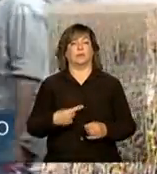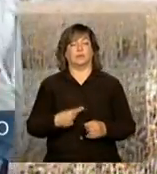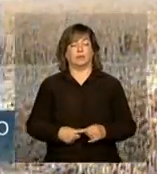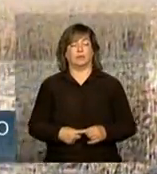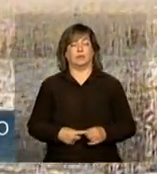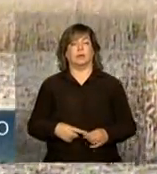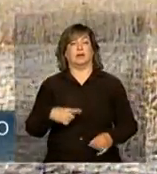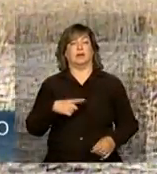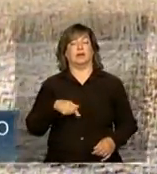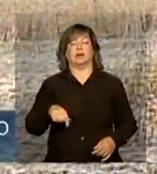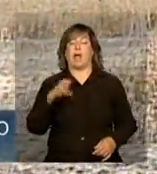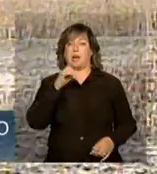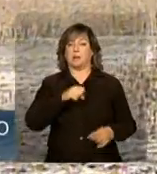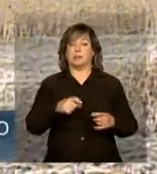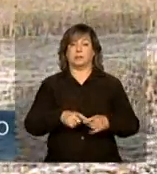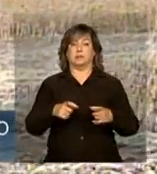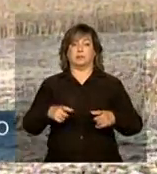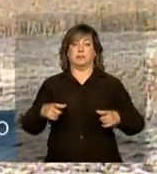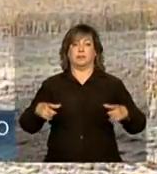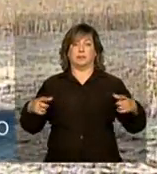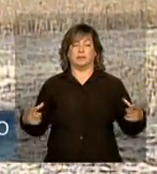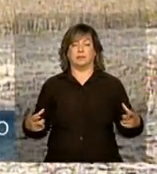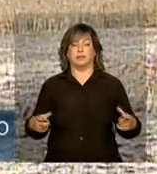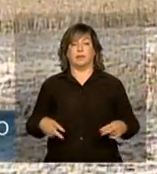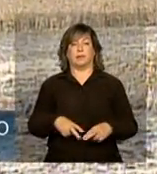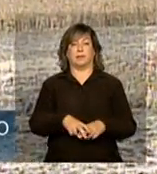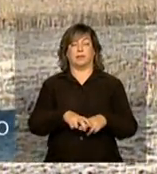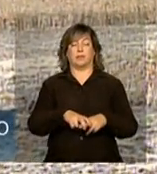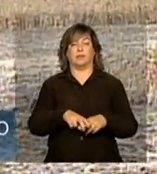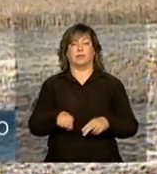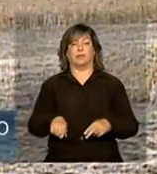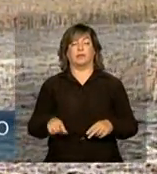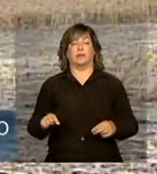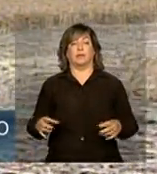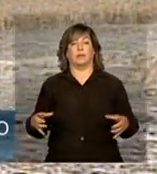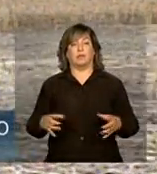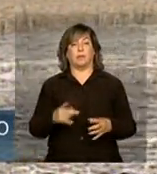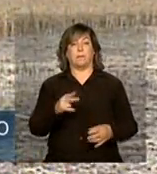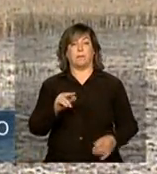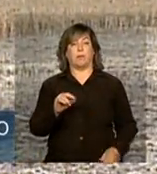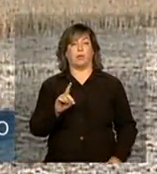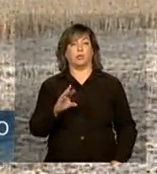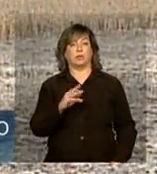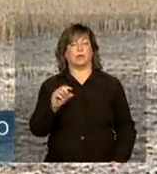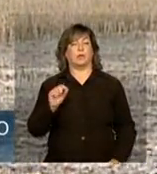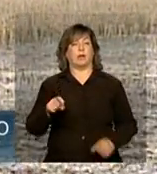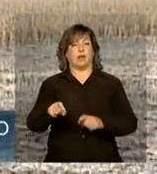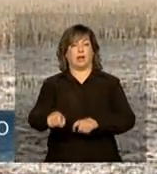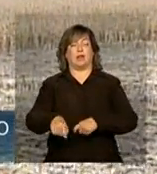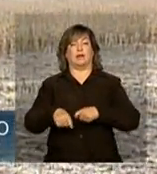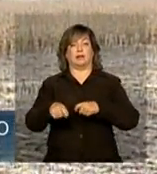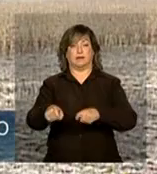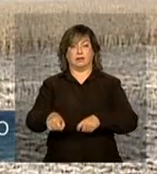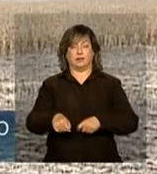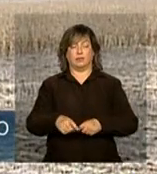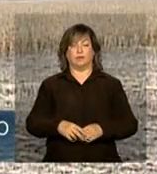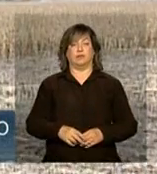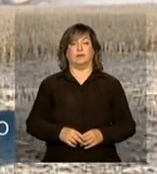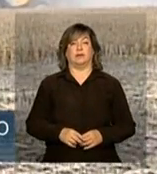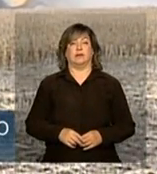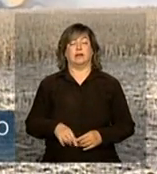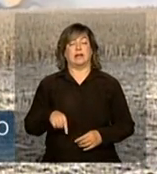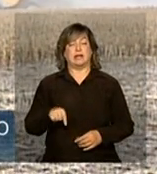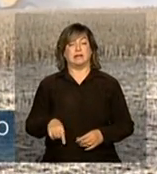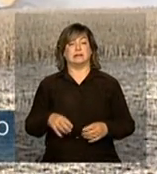rápido crescimento devido ao incremento da produção agrícola esse esse